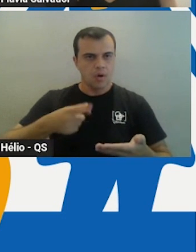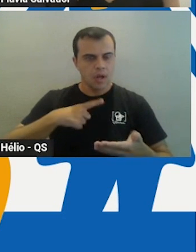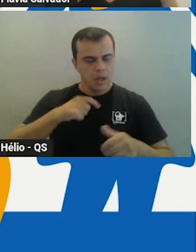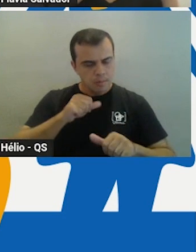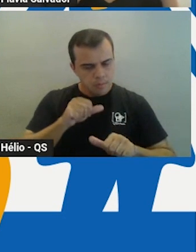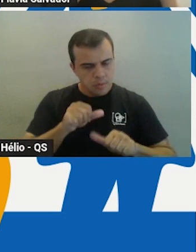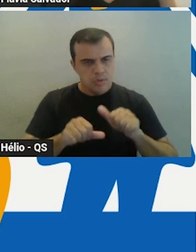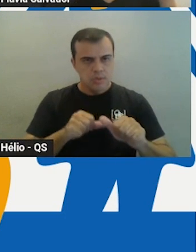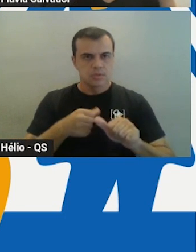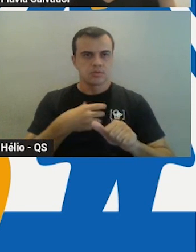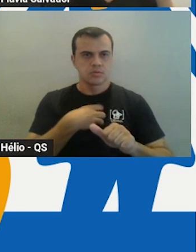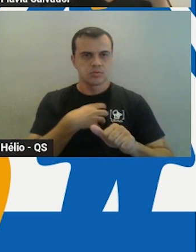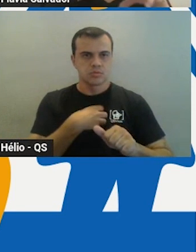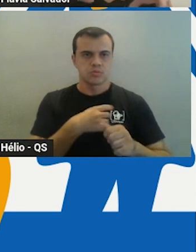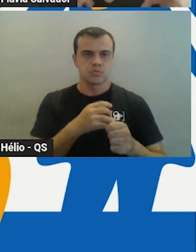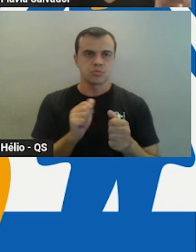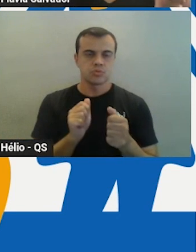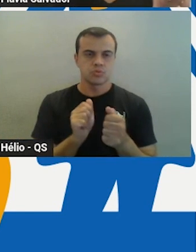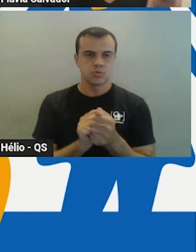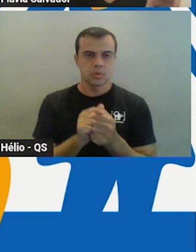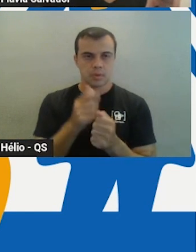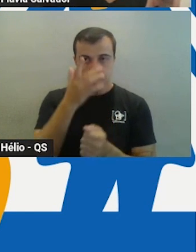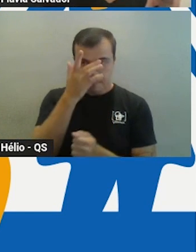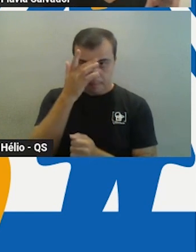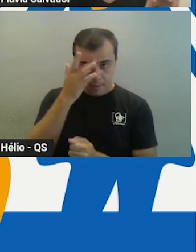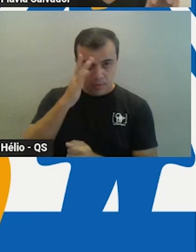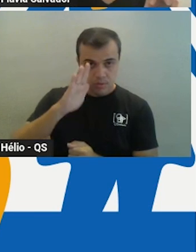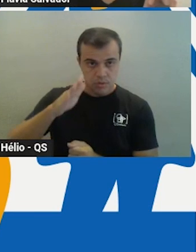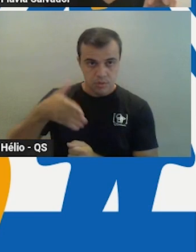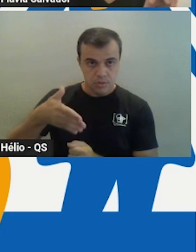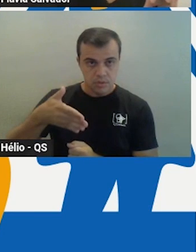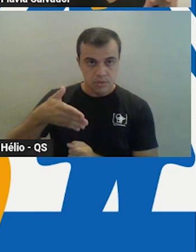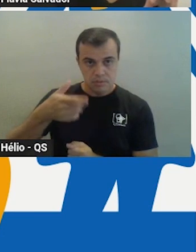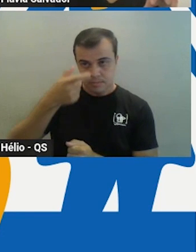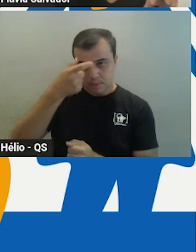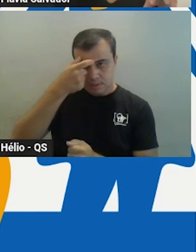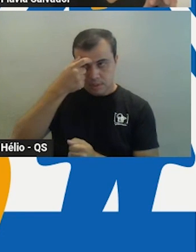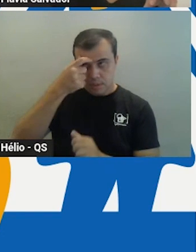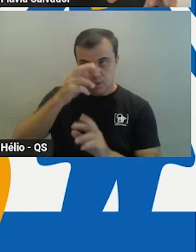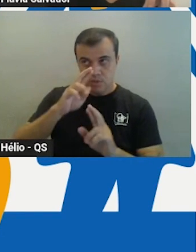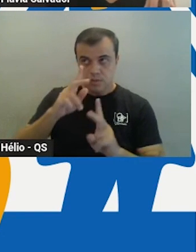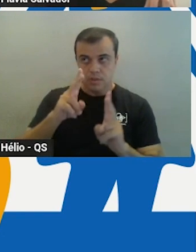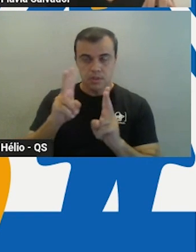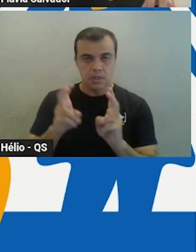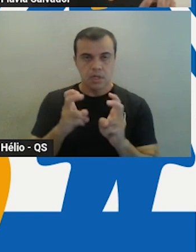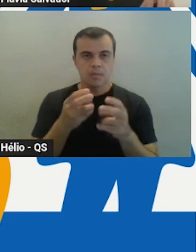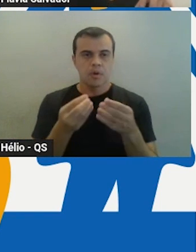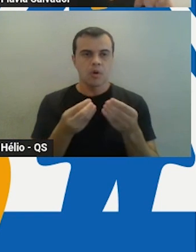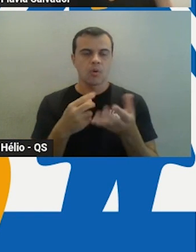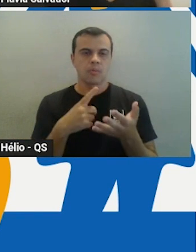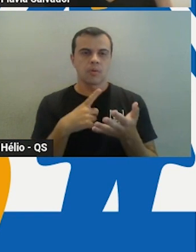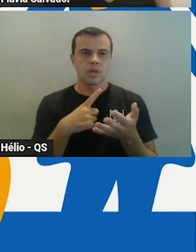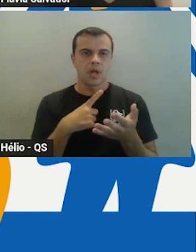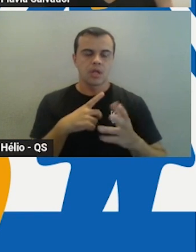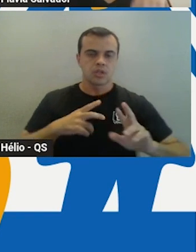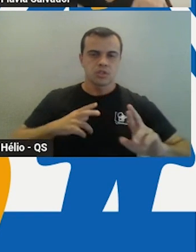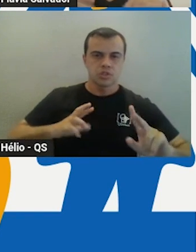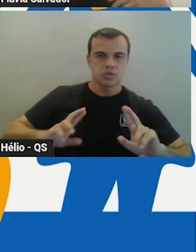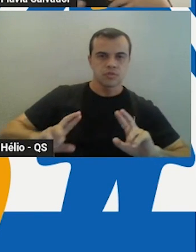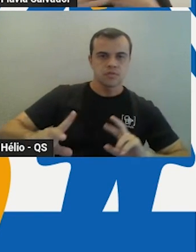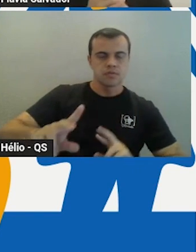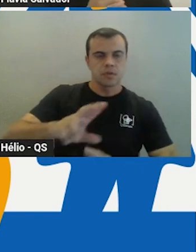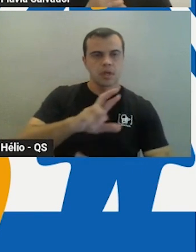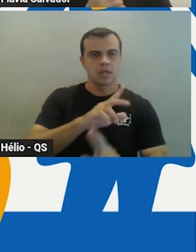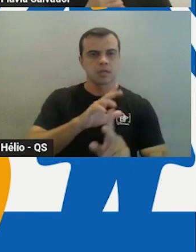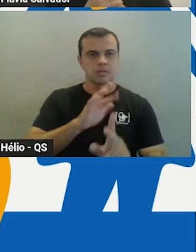construindo essas pessoas que já vão ter uma mentalidade diferente sobre como lidar com as diferenças